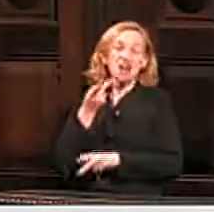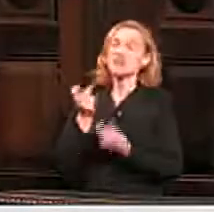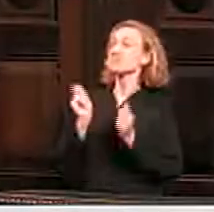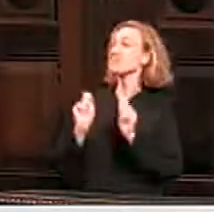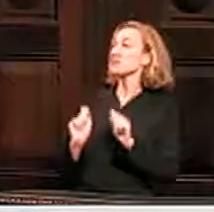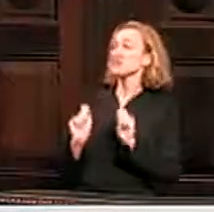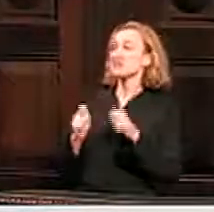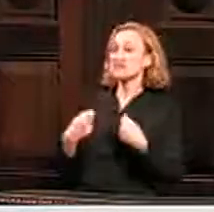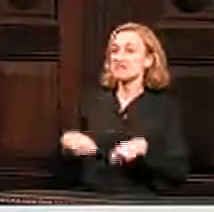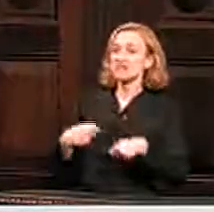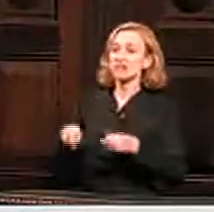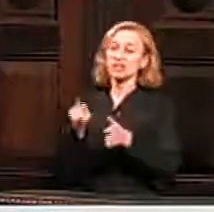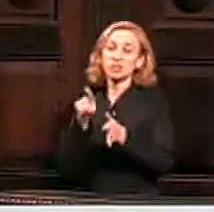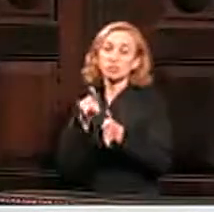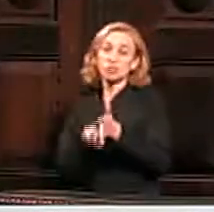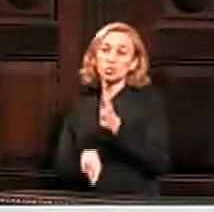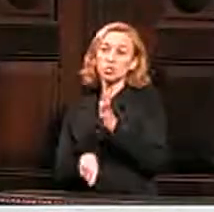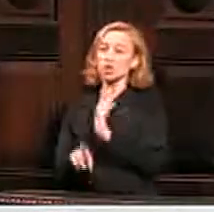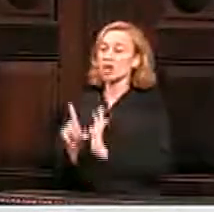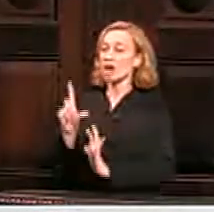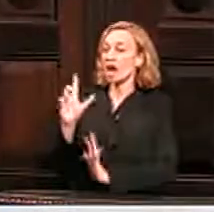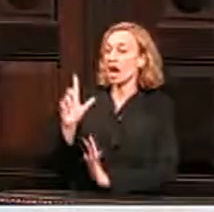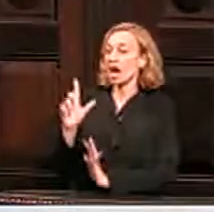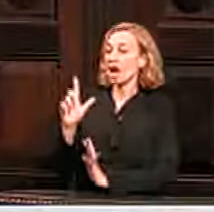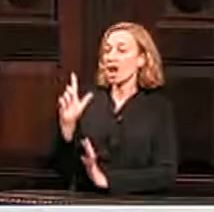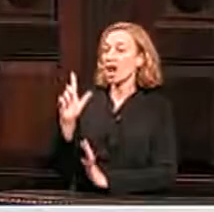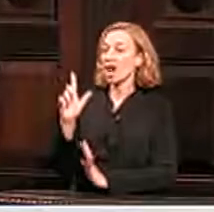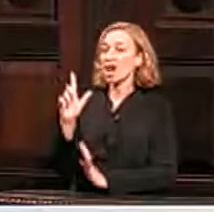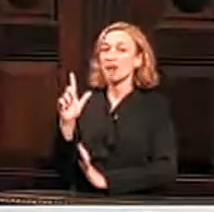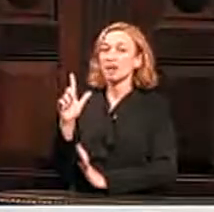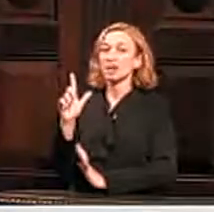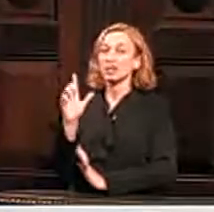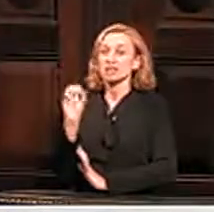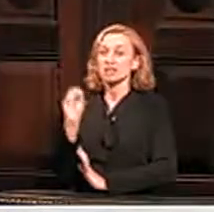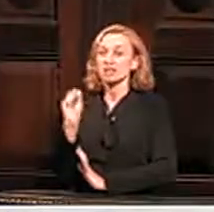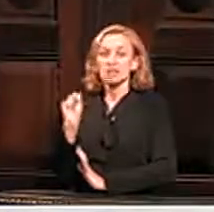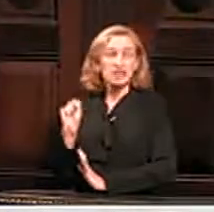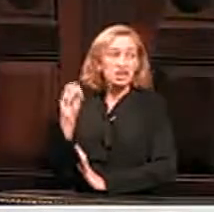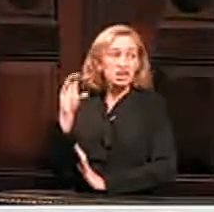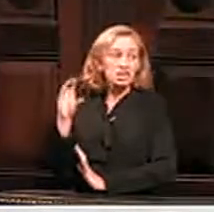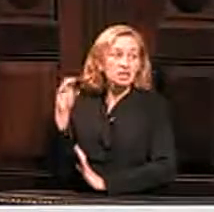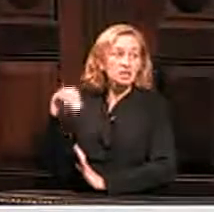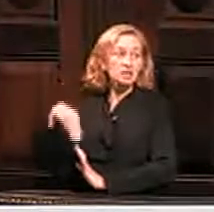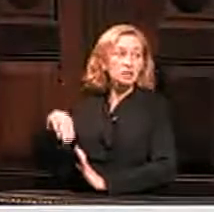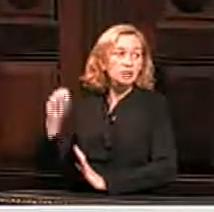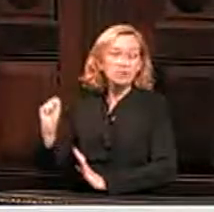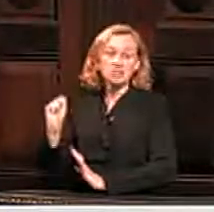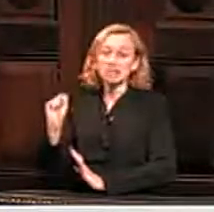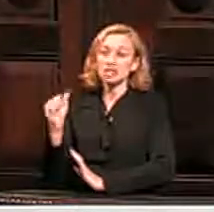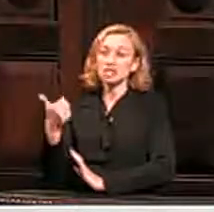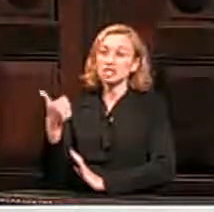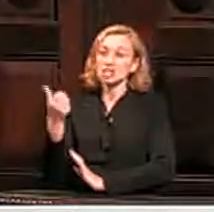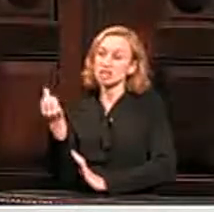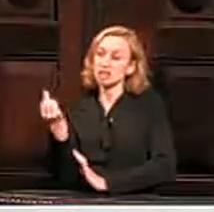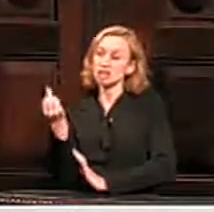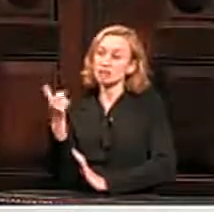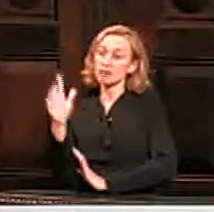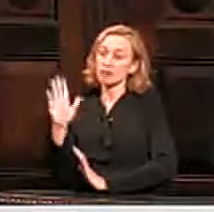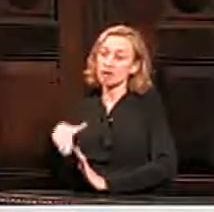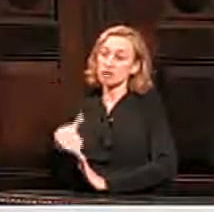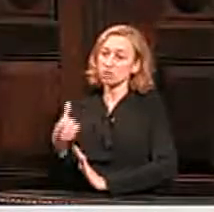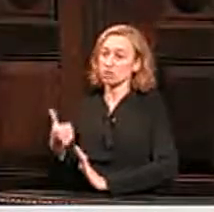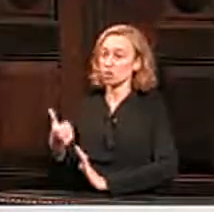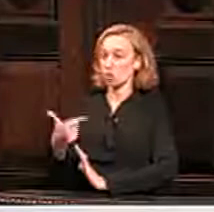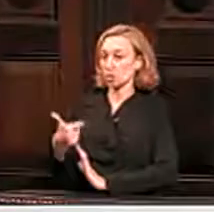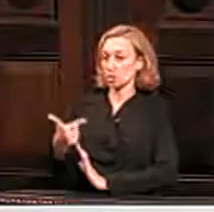baixar a alíquota de ICMS de 16 para 14, de 16 para 12%, exatamente para ficar